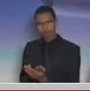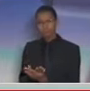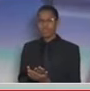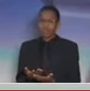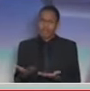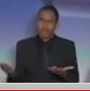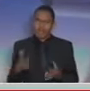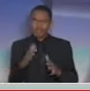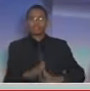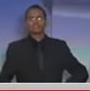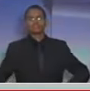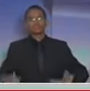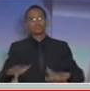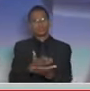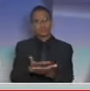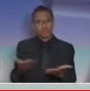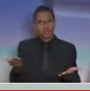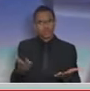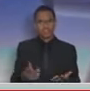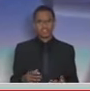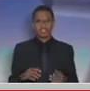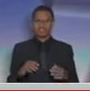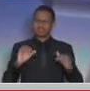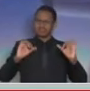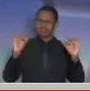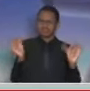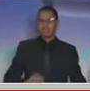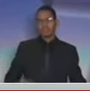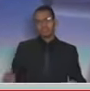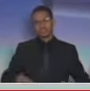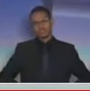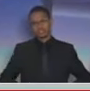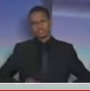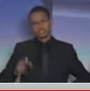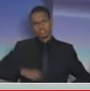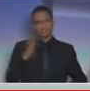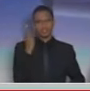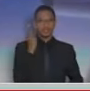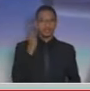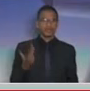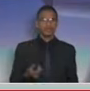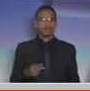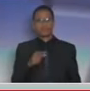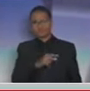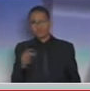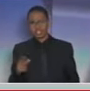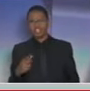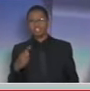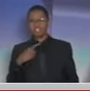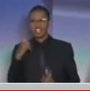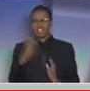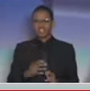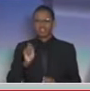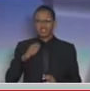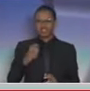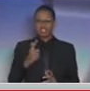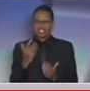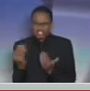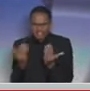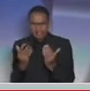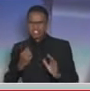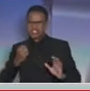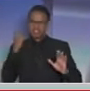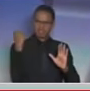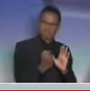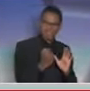essas pessoas, que são as mais penalizadas da cidade de São Paulo, estão sendo esfaqueadas, traídas pelo